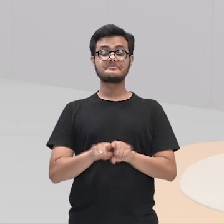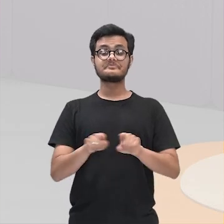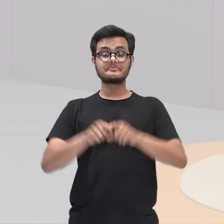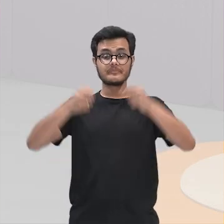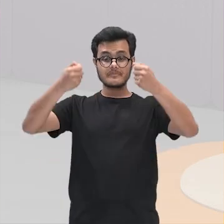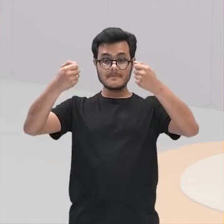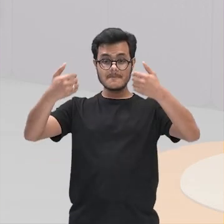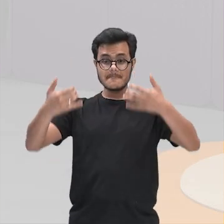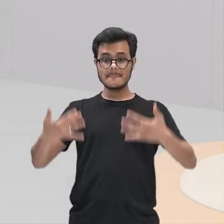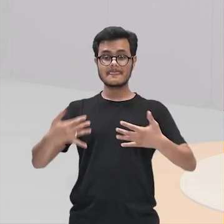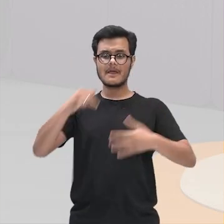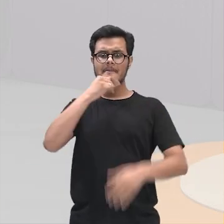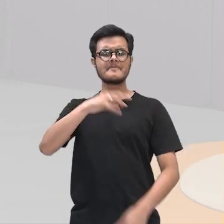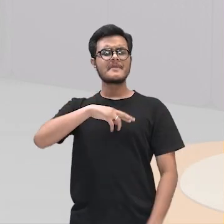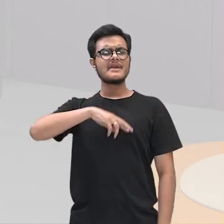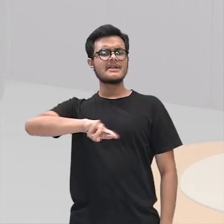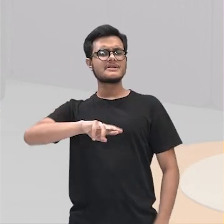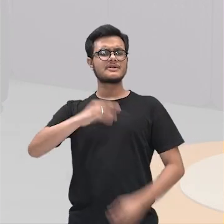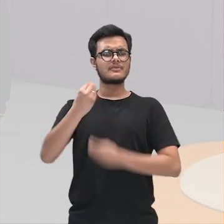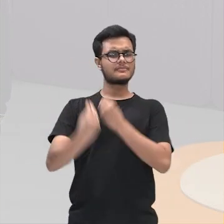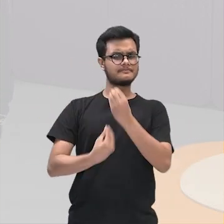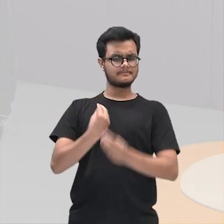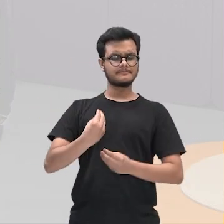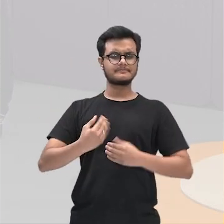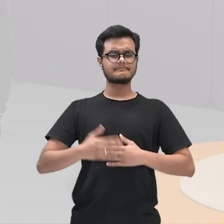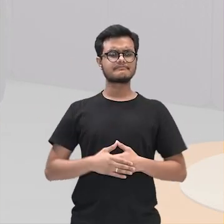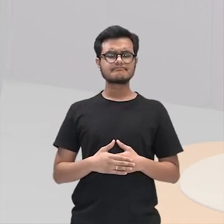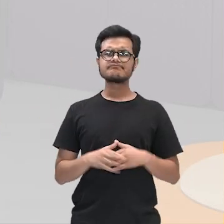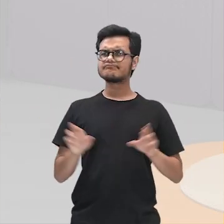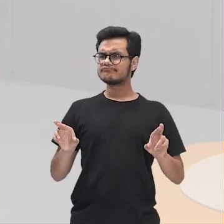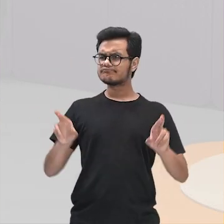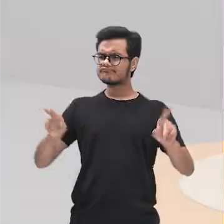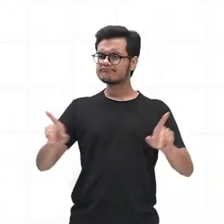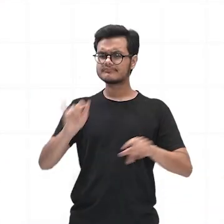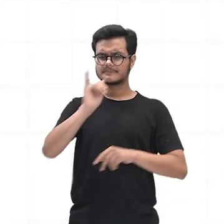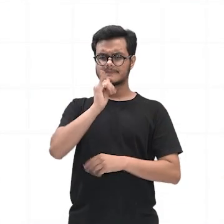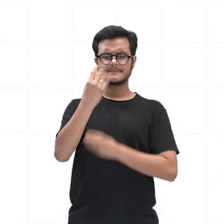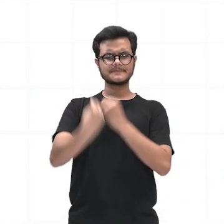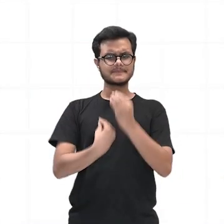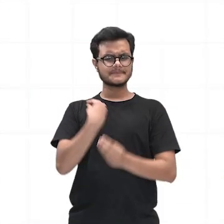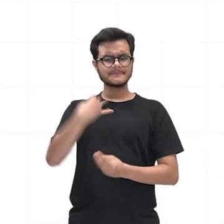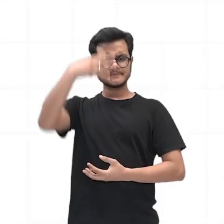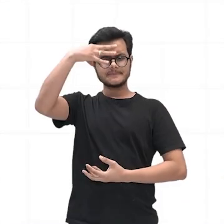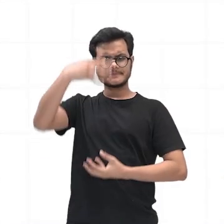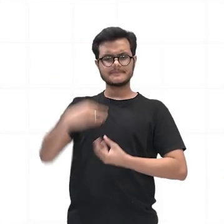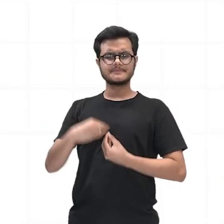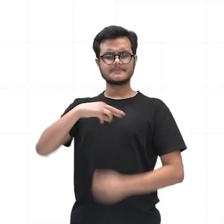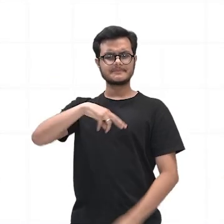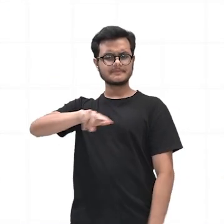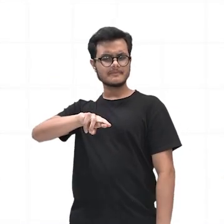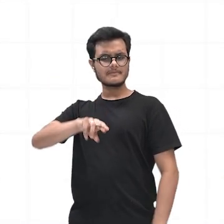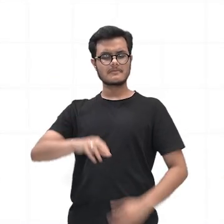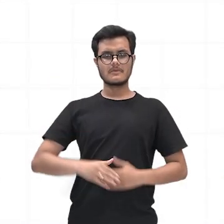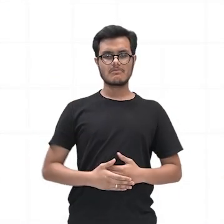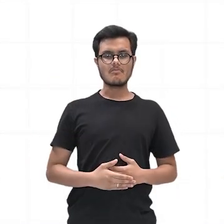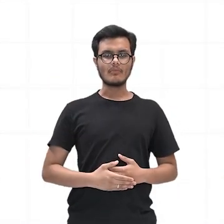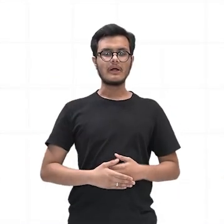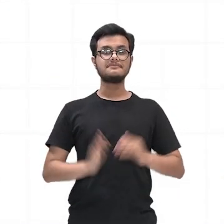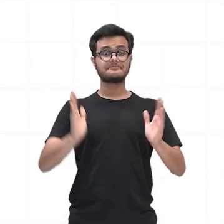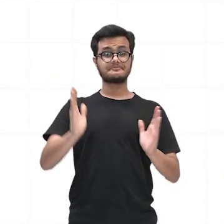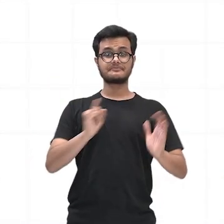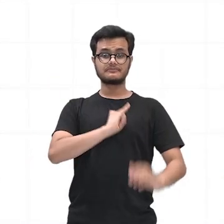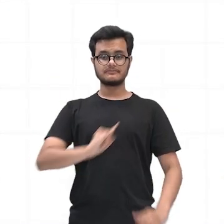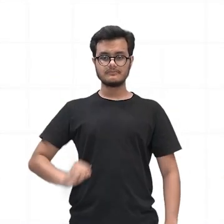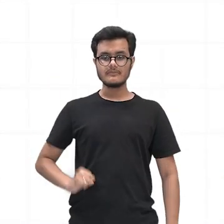da religiosidade, que lá era um pouco diferente. Olha só, vamos entender aí a religiosidade bizantina.